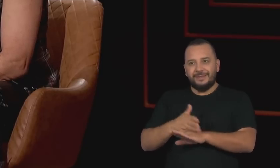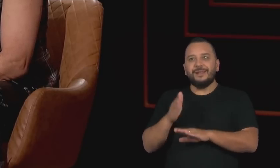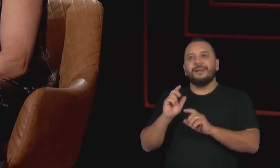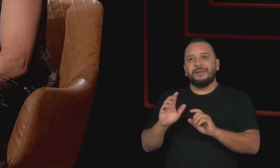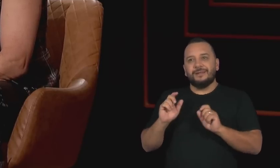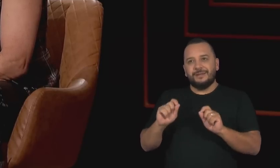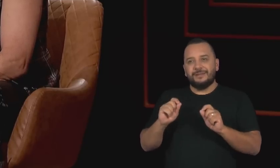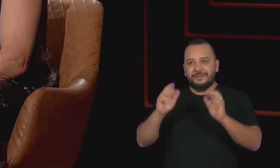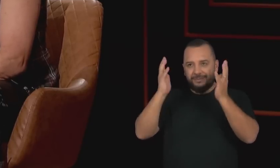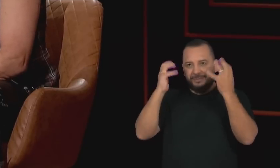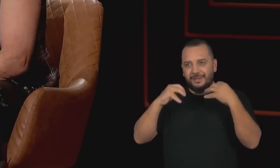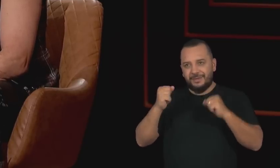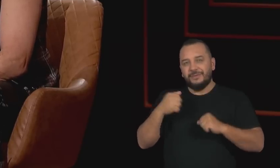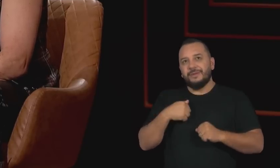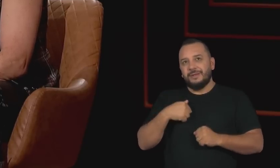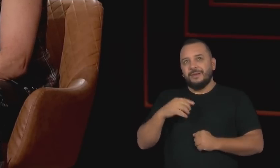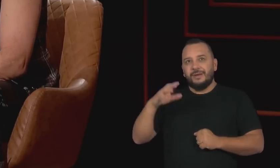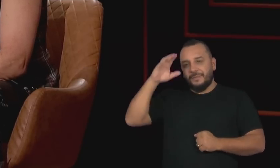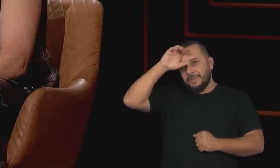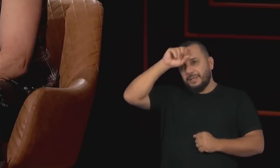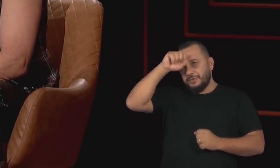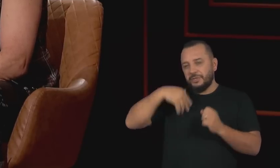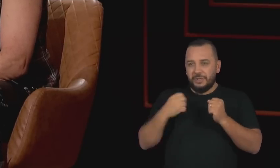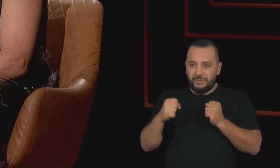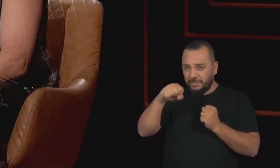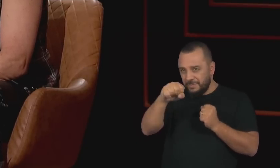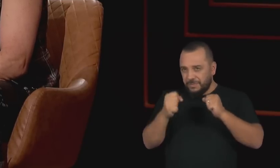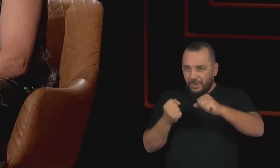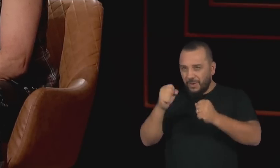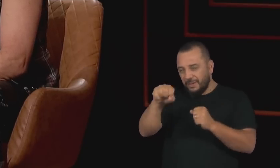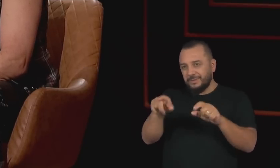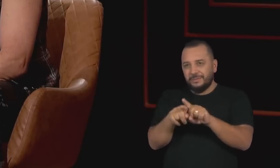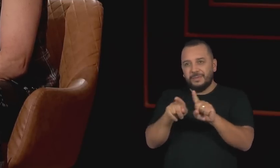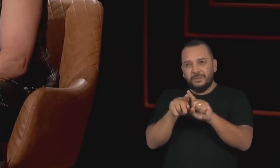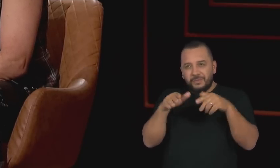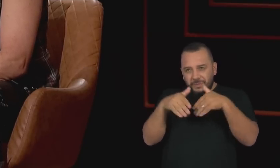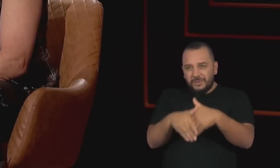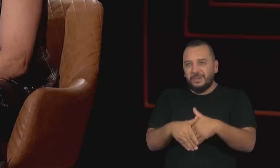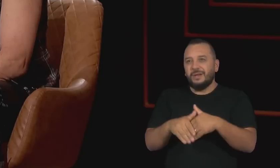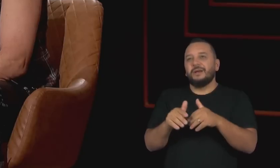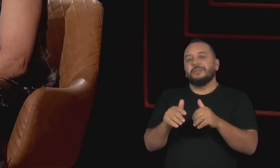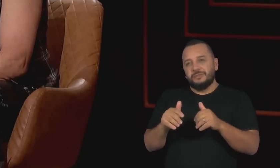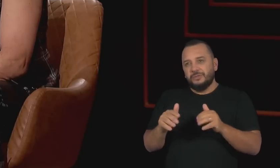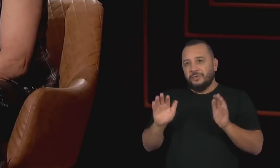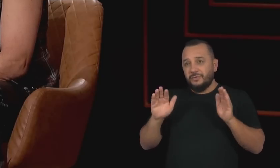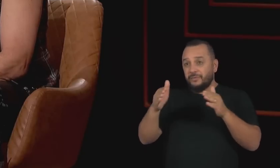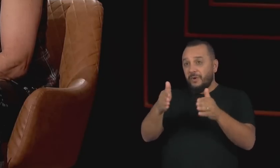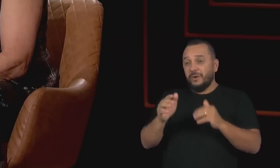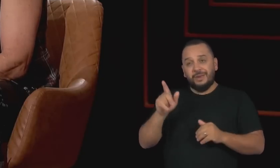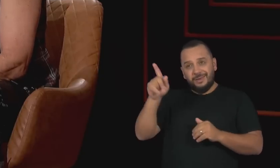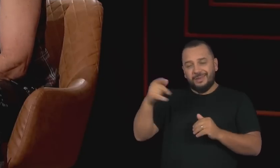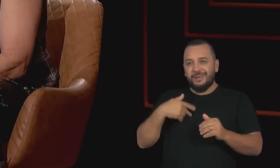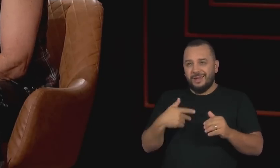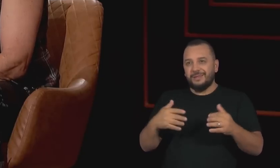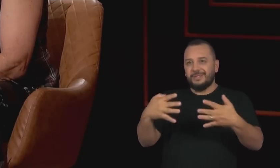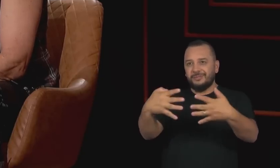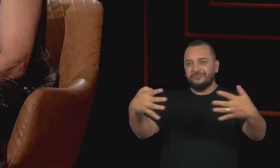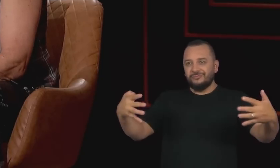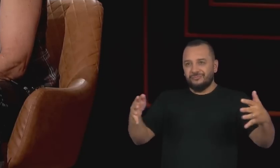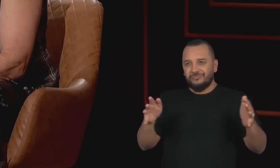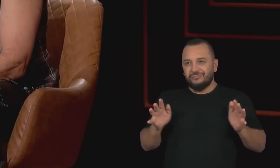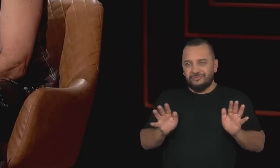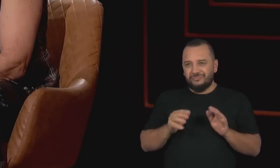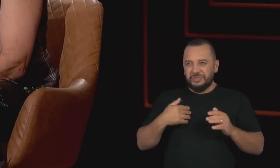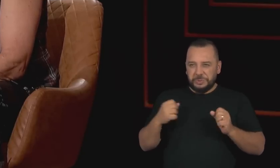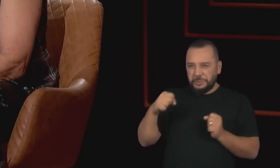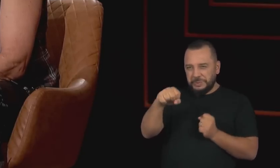e aprendi muito com o boxe, com a humildade, o foco, porque ali no ringue você chora e a mamãe não escuta,